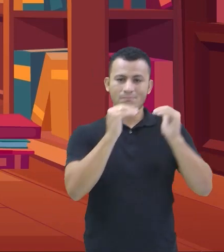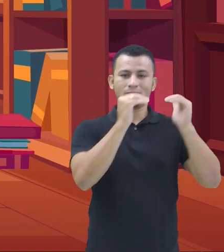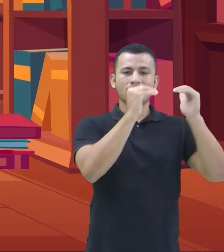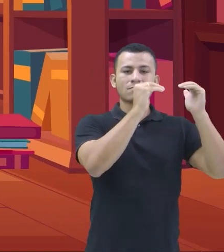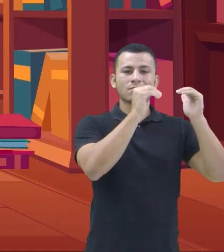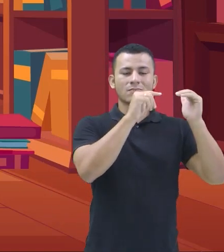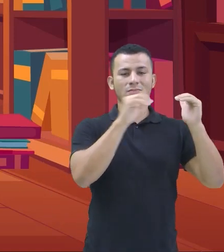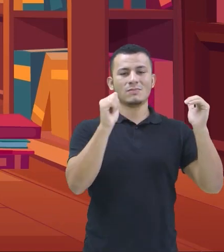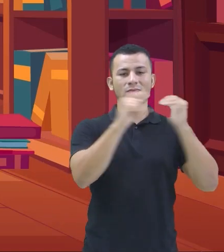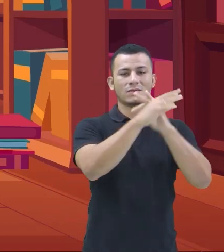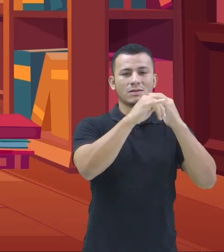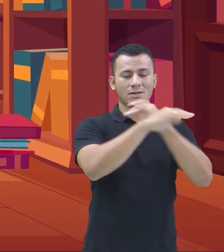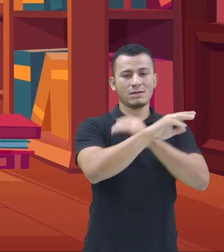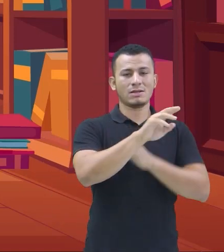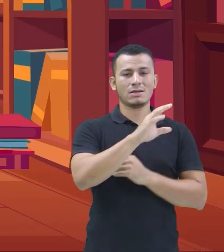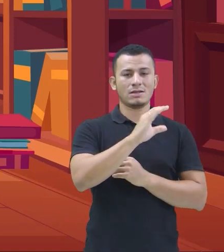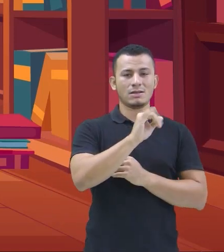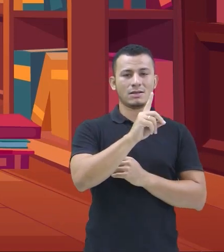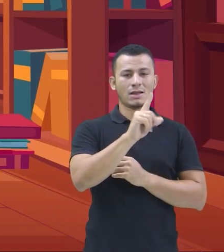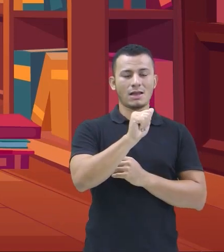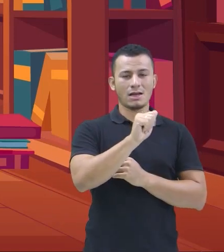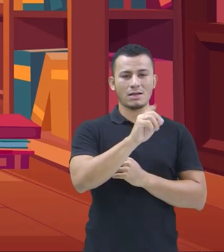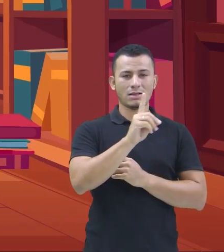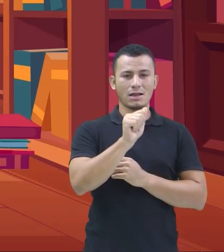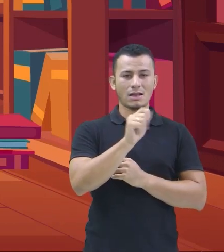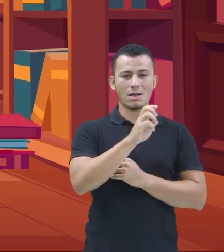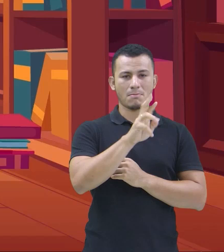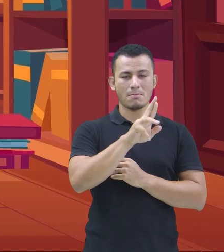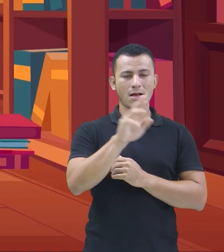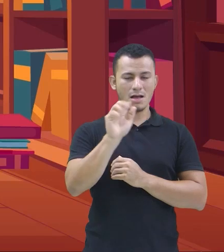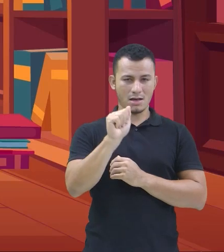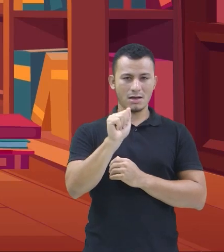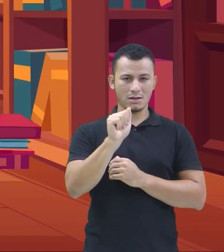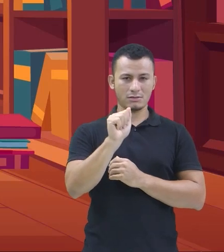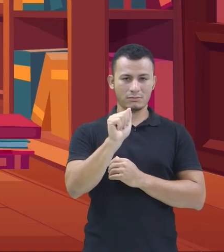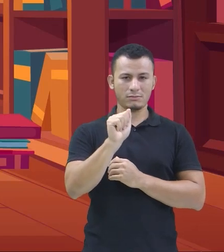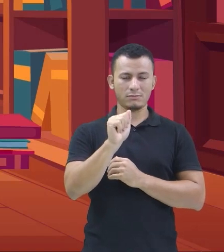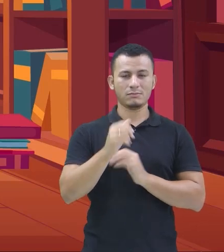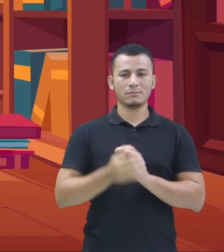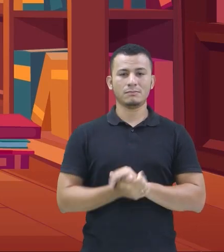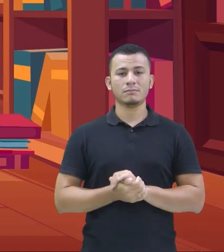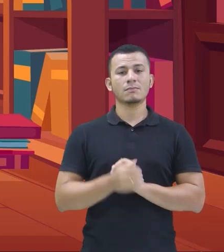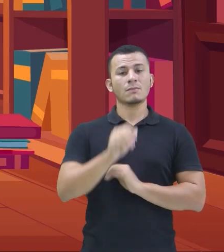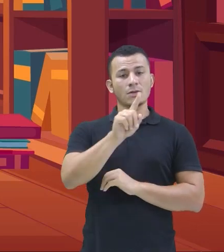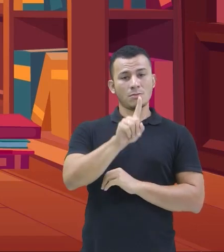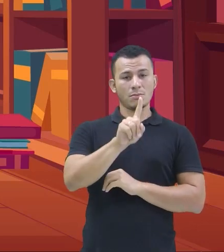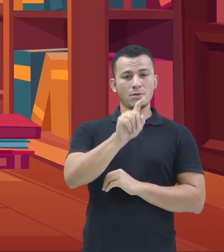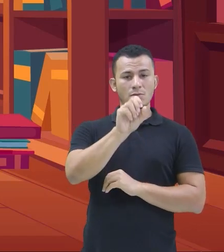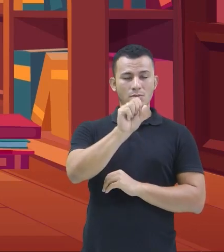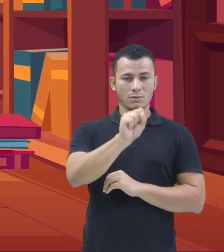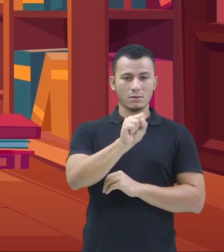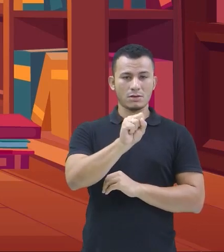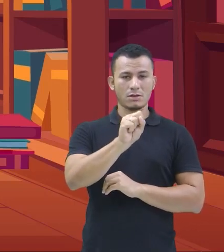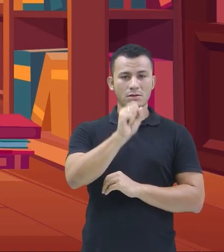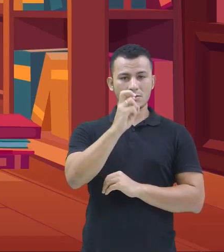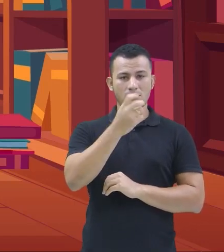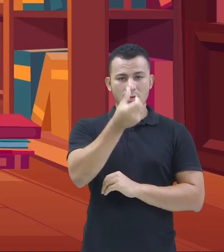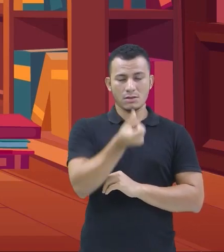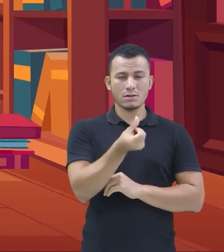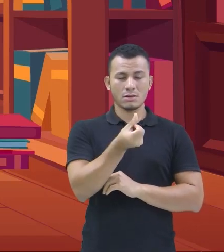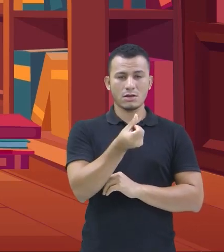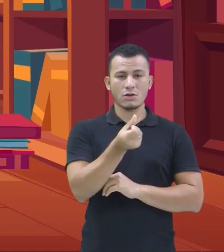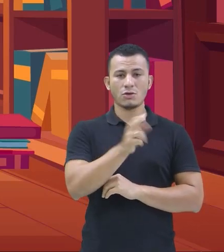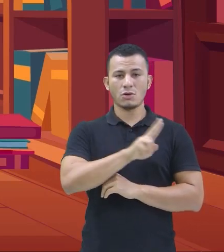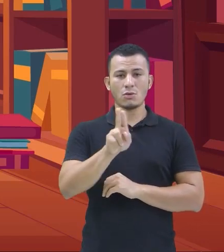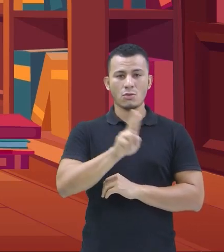de cidade, com o nome Cidade da Barra do Rio Negro, para receber, em 1856,